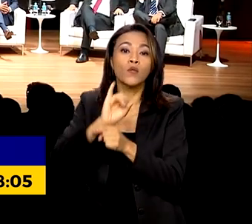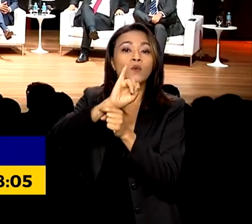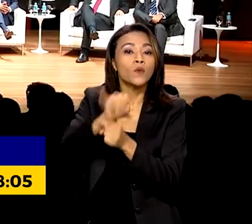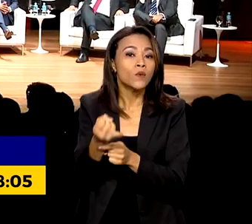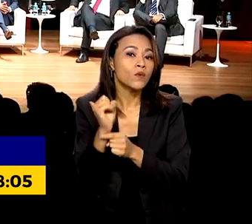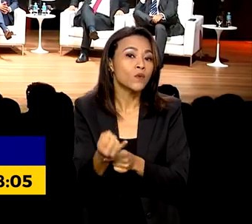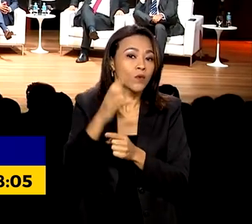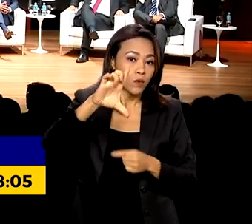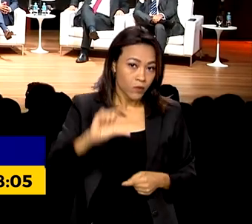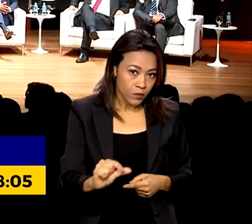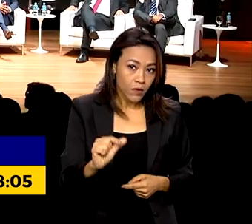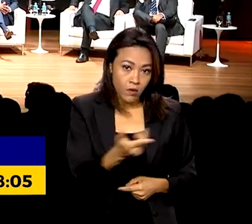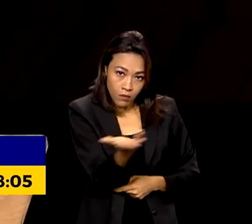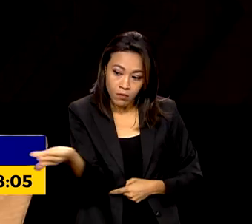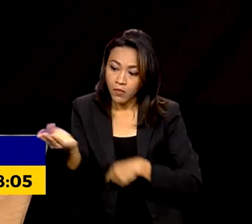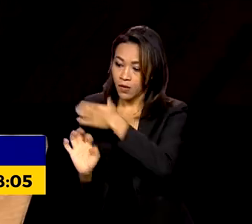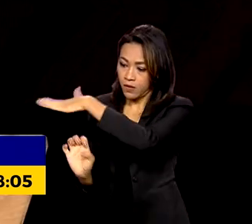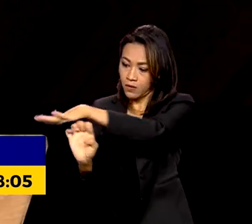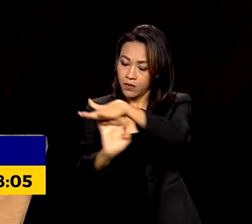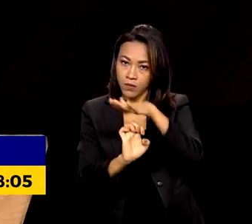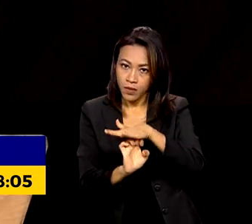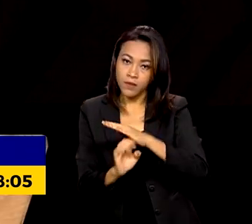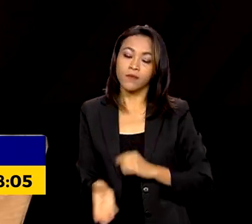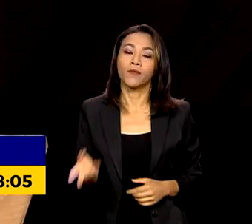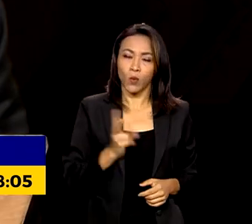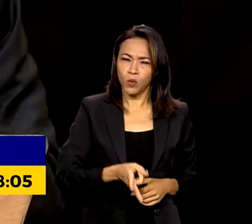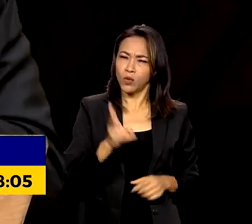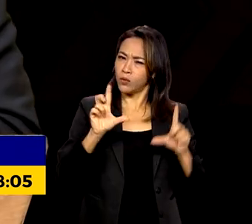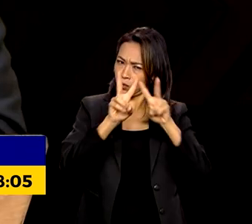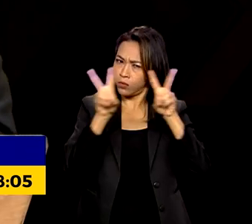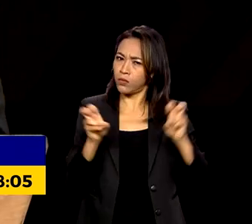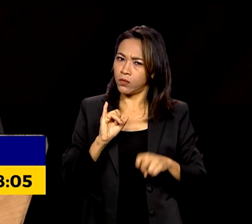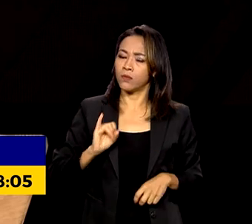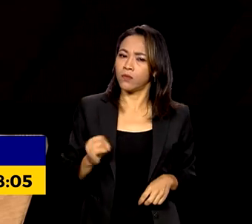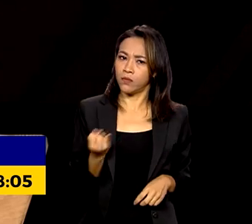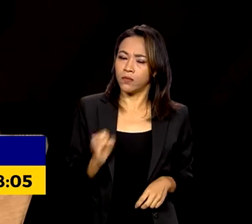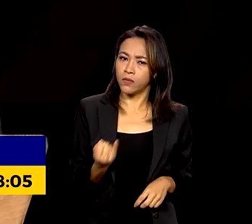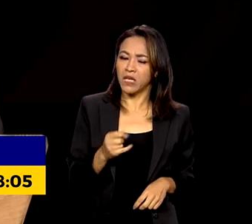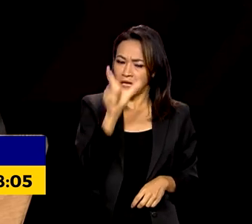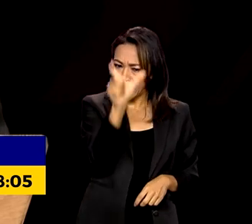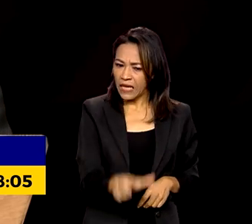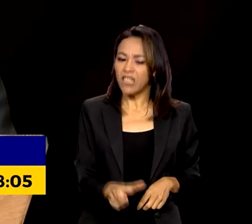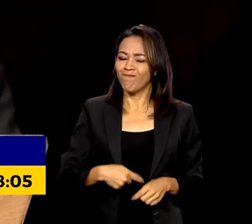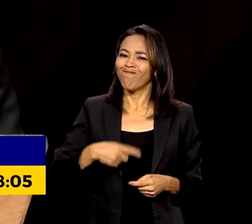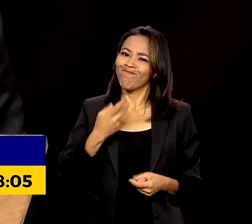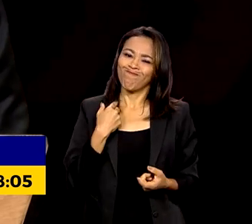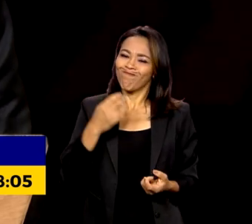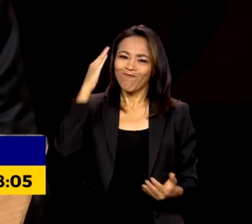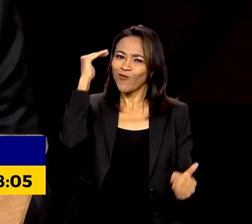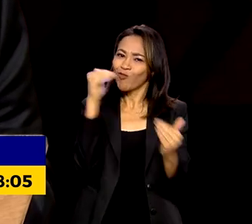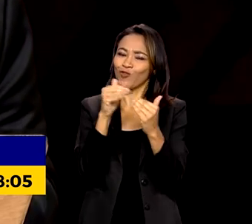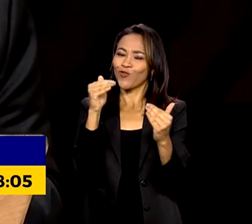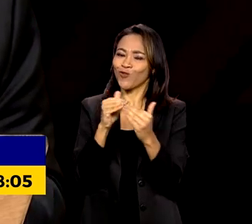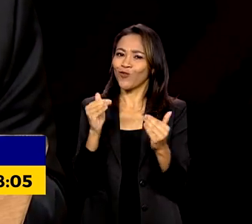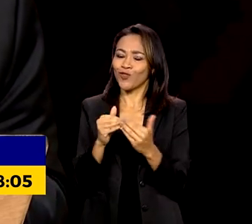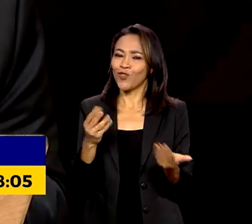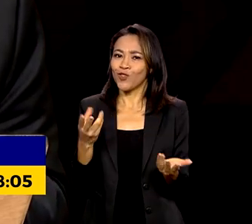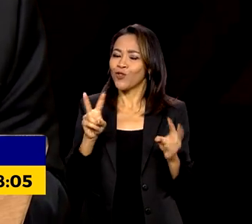baixos para os empresários. Ainda sobre juros, o presidente voltou a criticar a taxa anual de